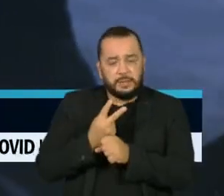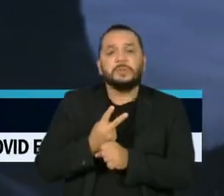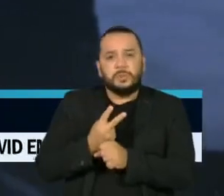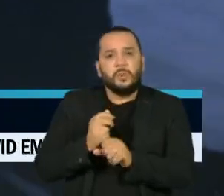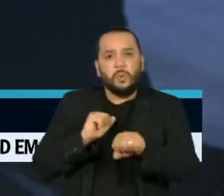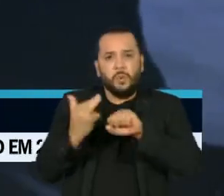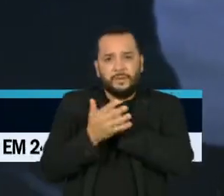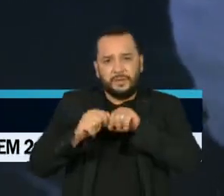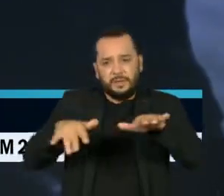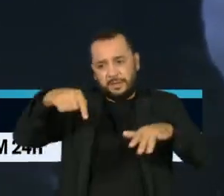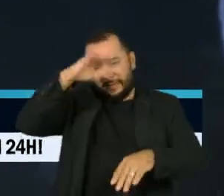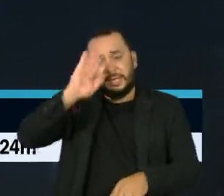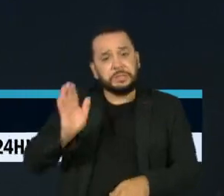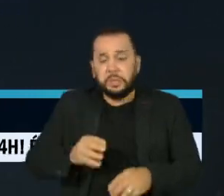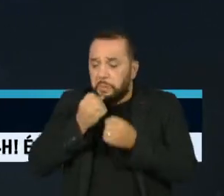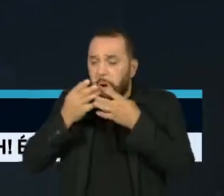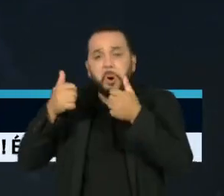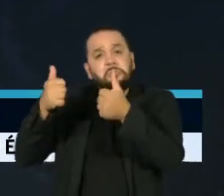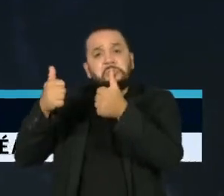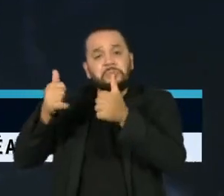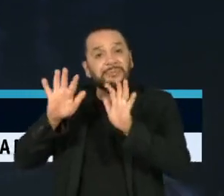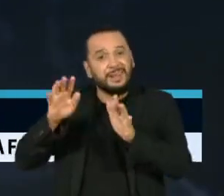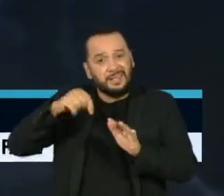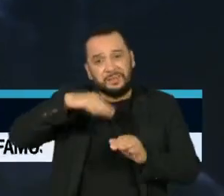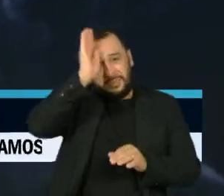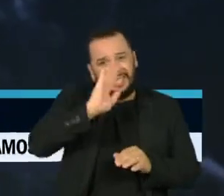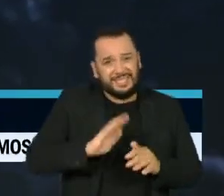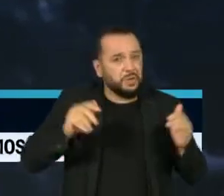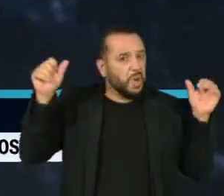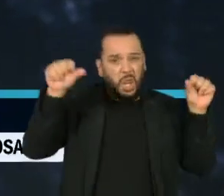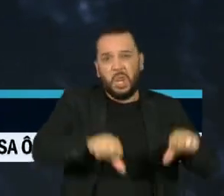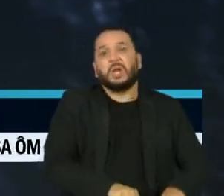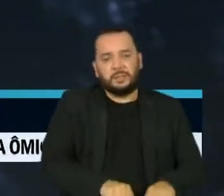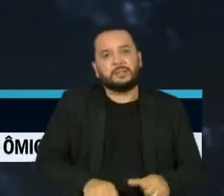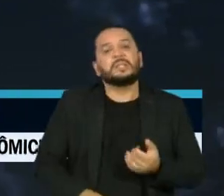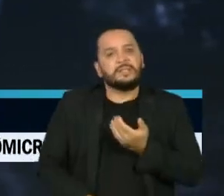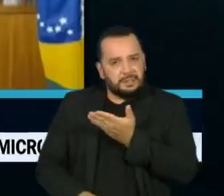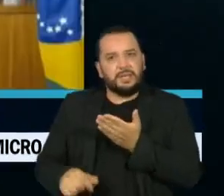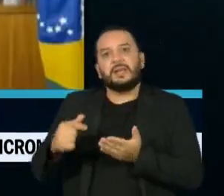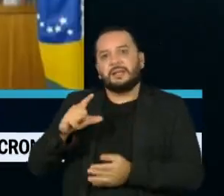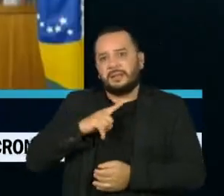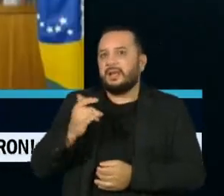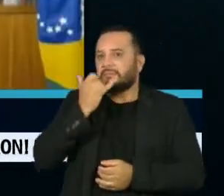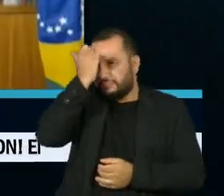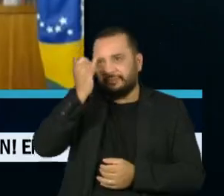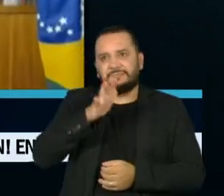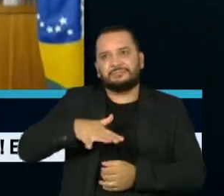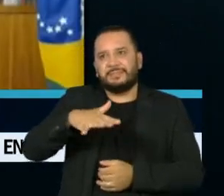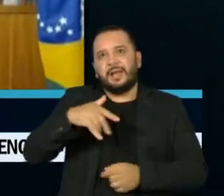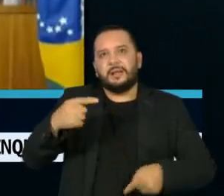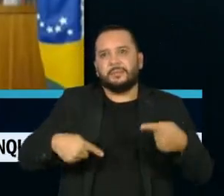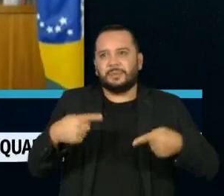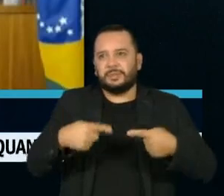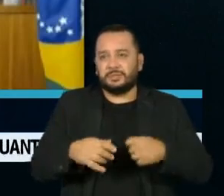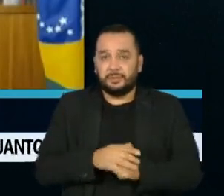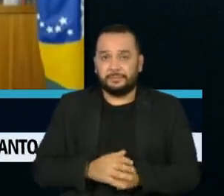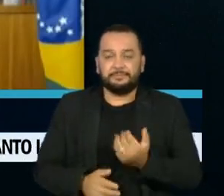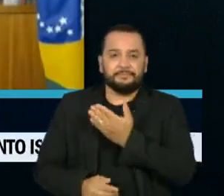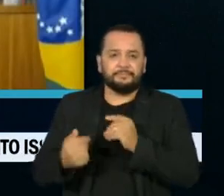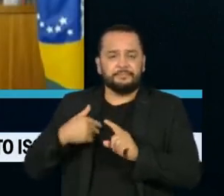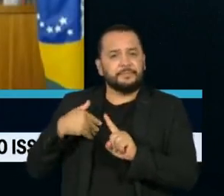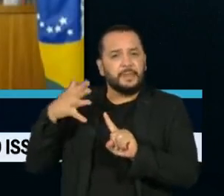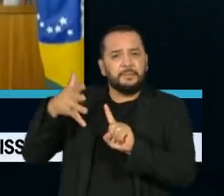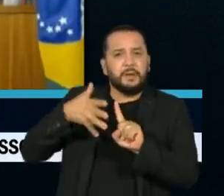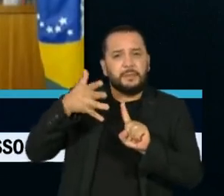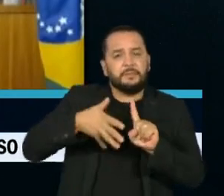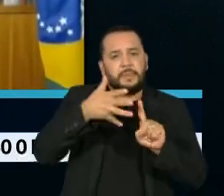Mas aqui no país, o tom é outro. E ele enfrenta constantes desgastes políticos. Em painel virtual